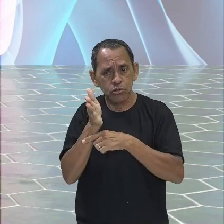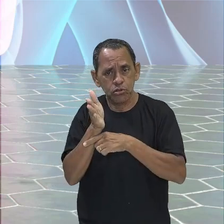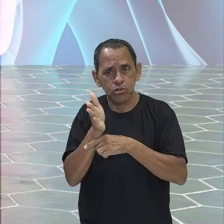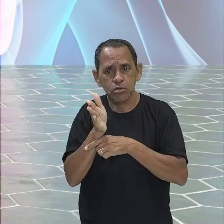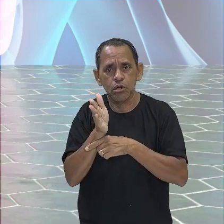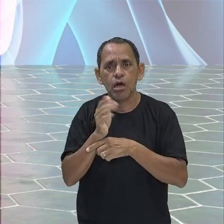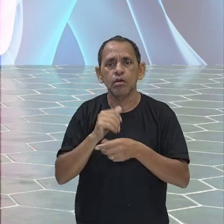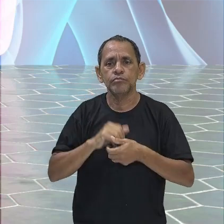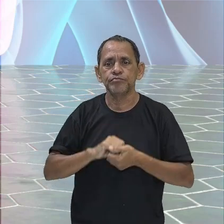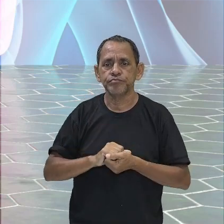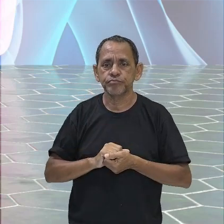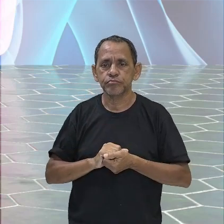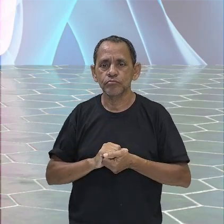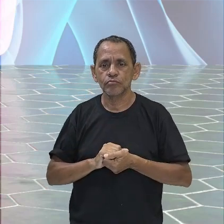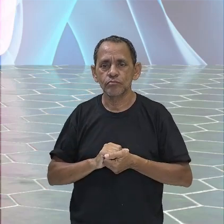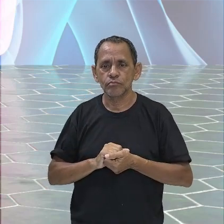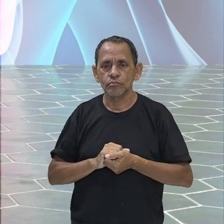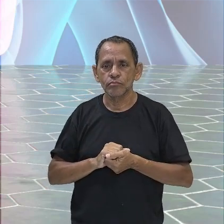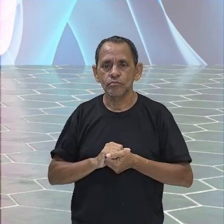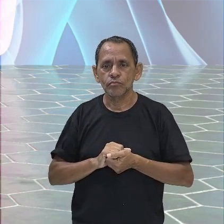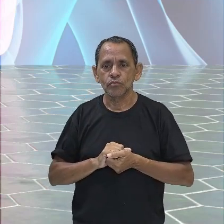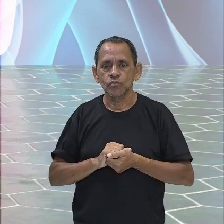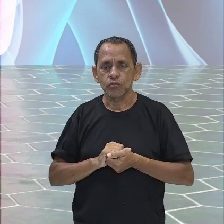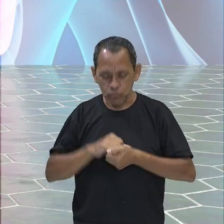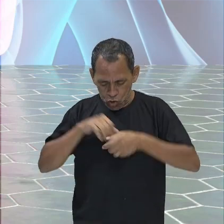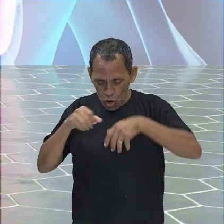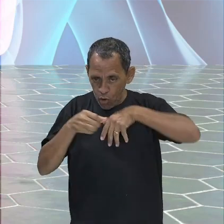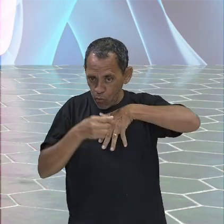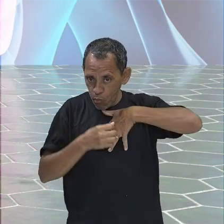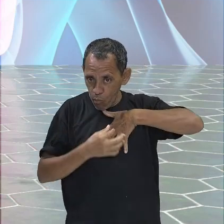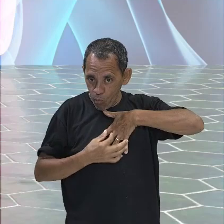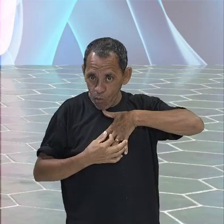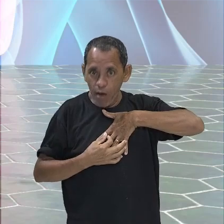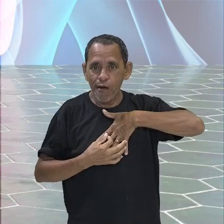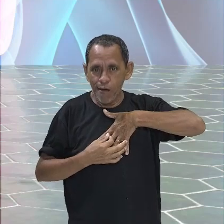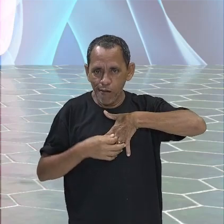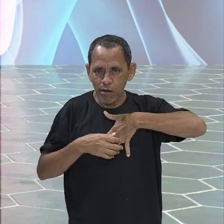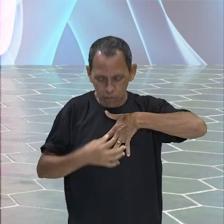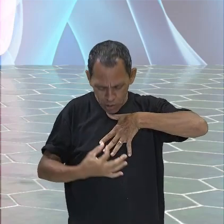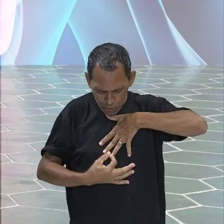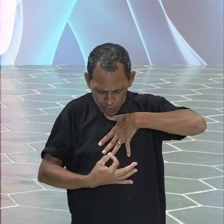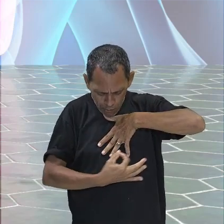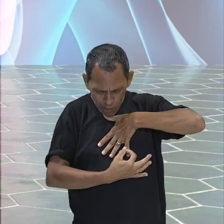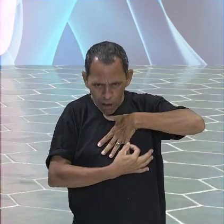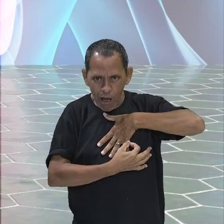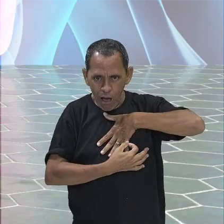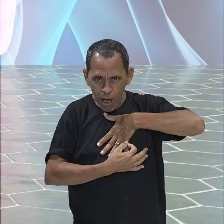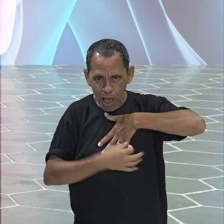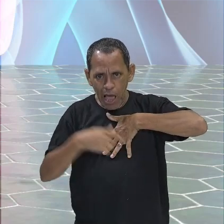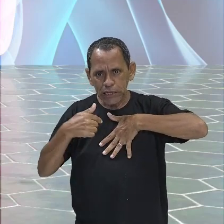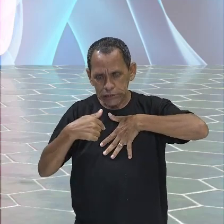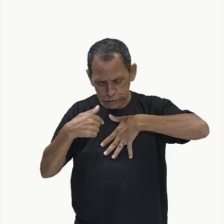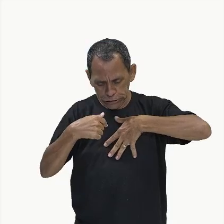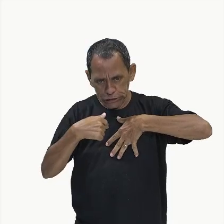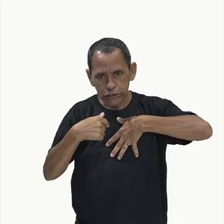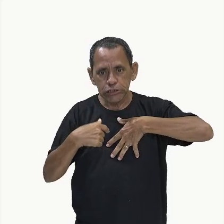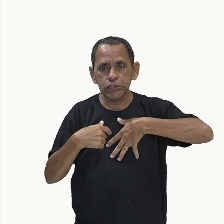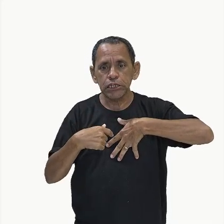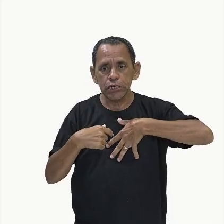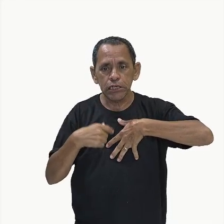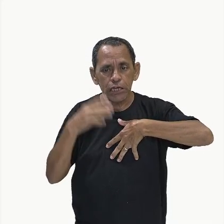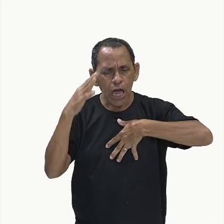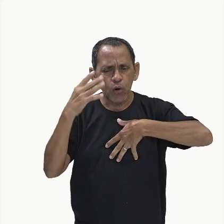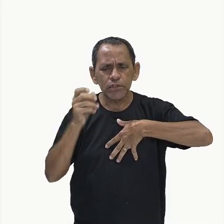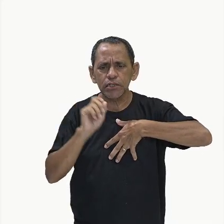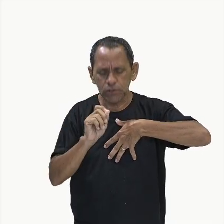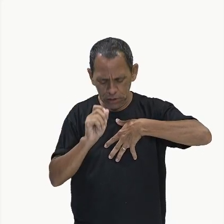vez mais chegando até os alvéolos, é onde vai acontecer as trocas gasosas. Então essas estruturas aí,